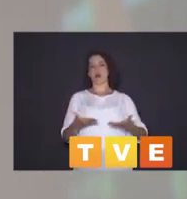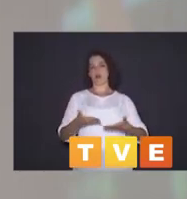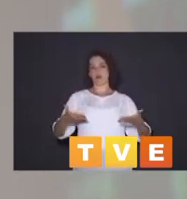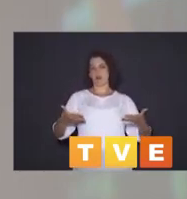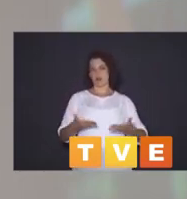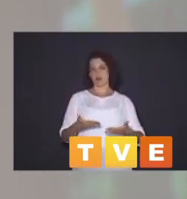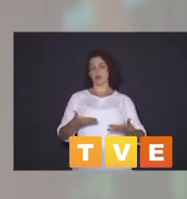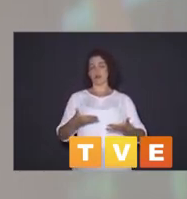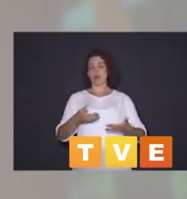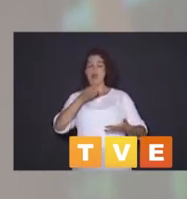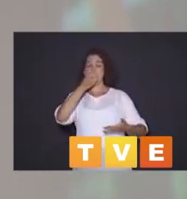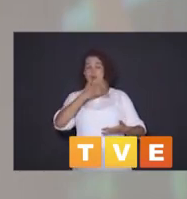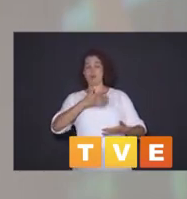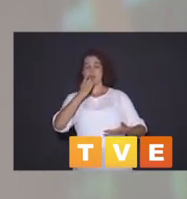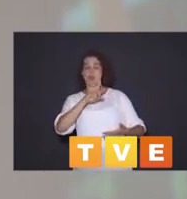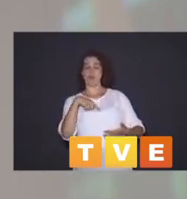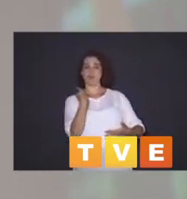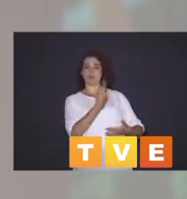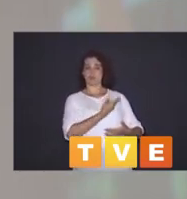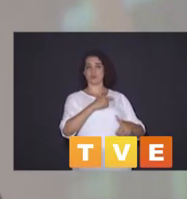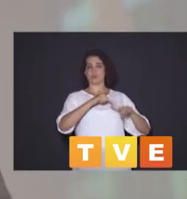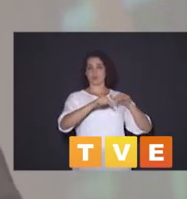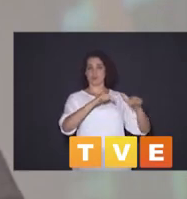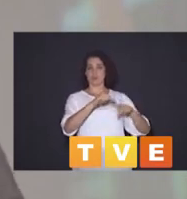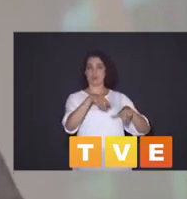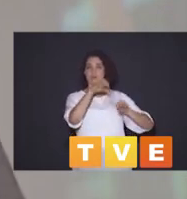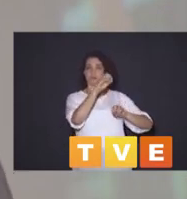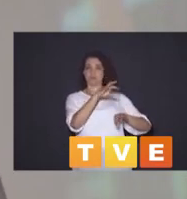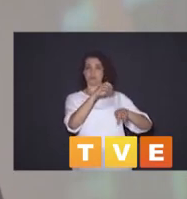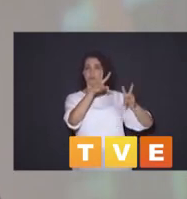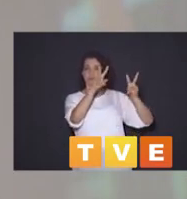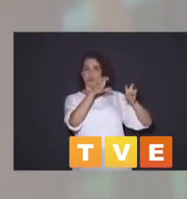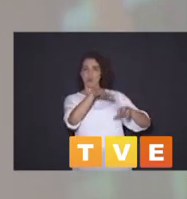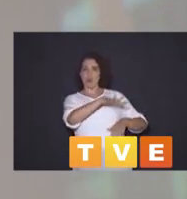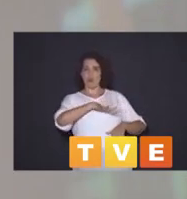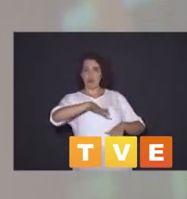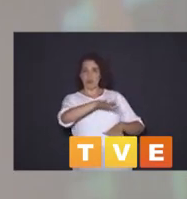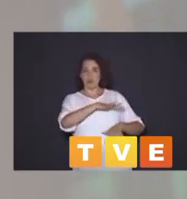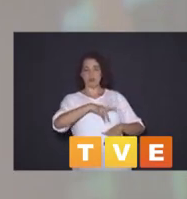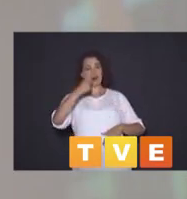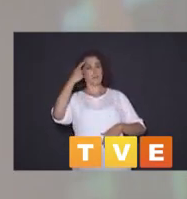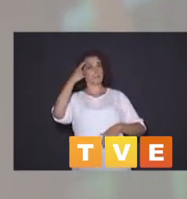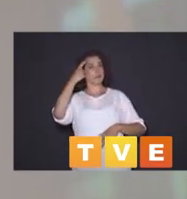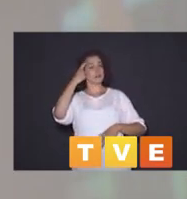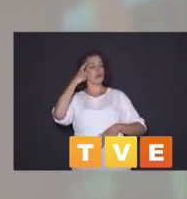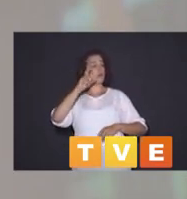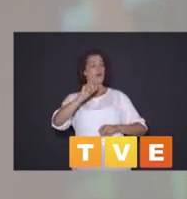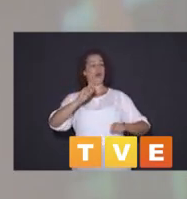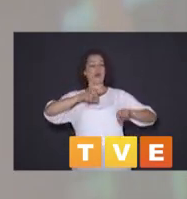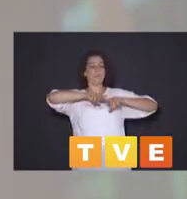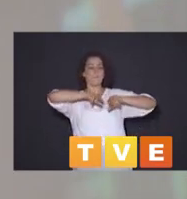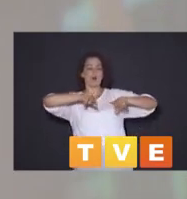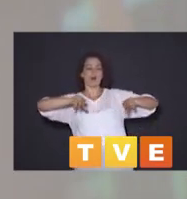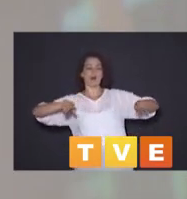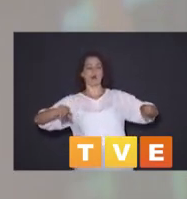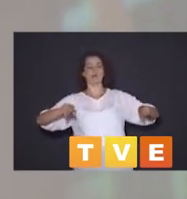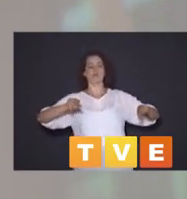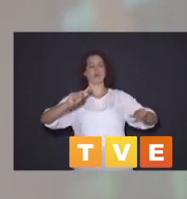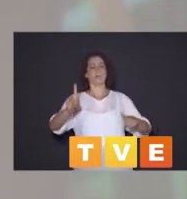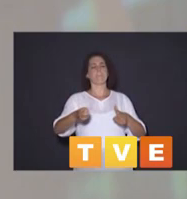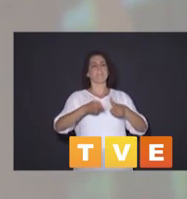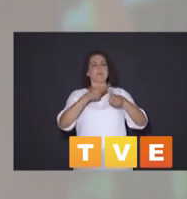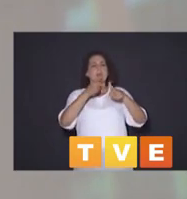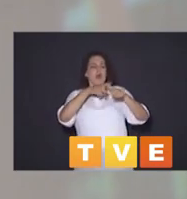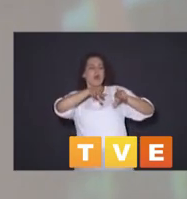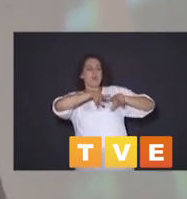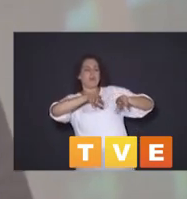gratos para nós que trabalhamos com educação que é pensar sempre nessa perspectiva plural então o primeiro plural que é